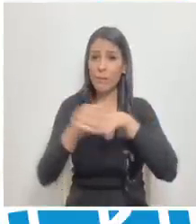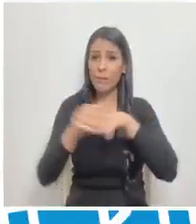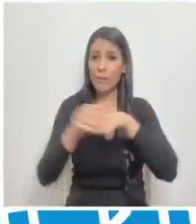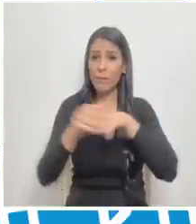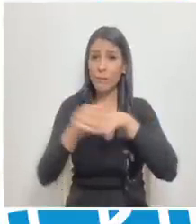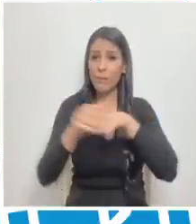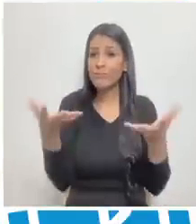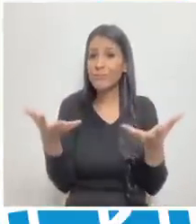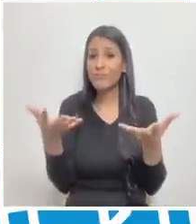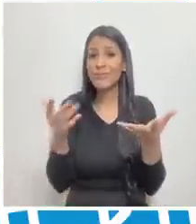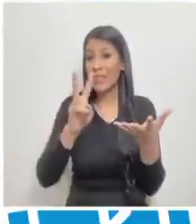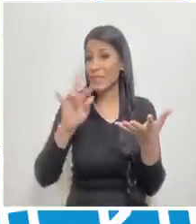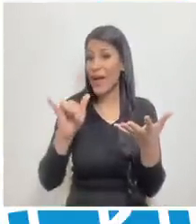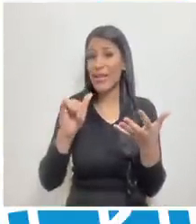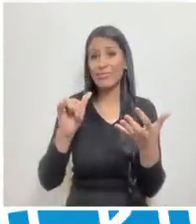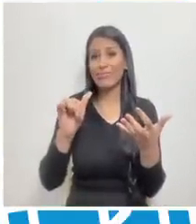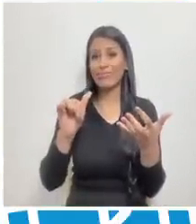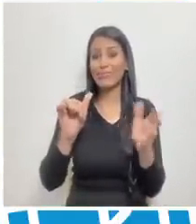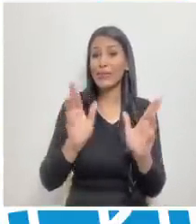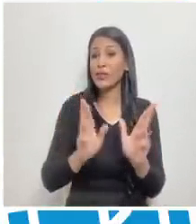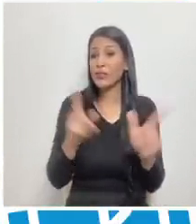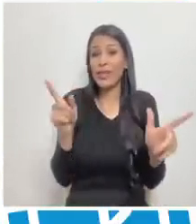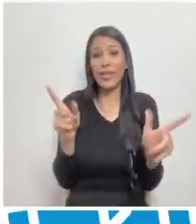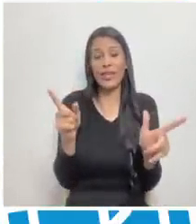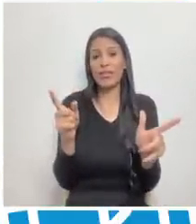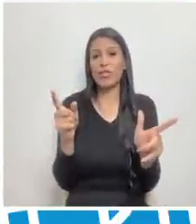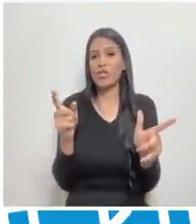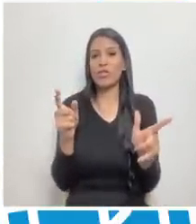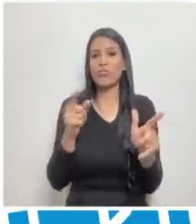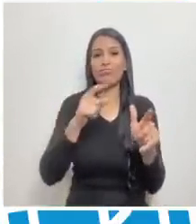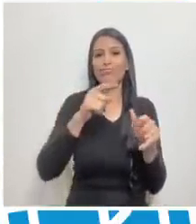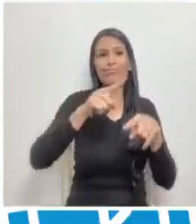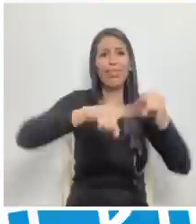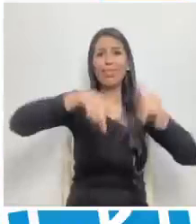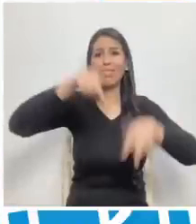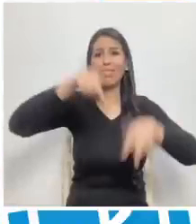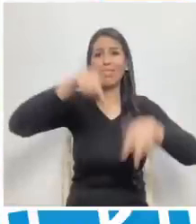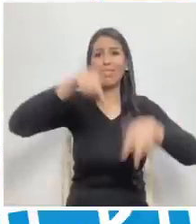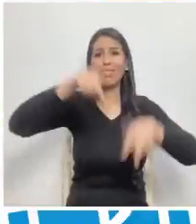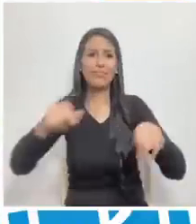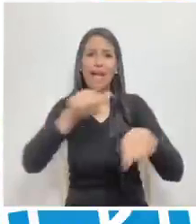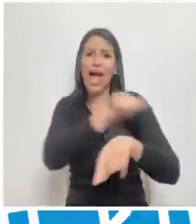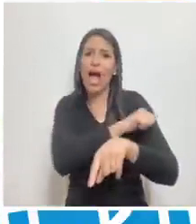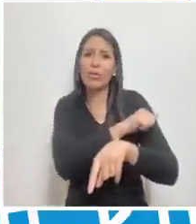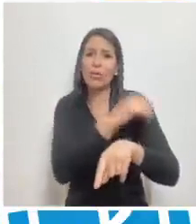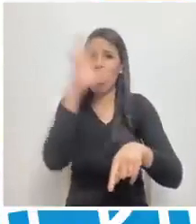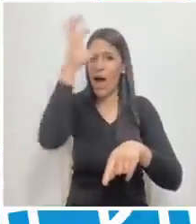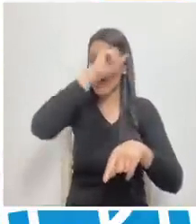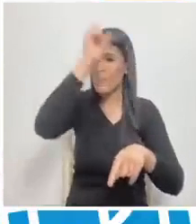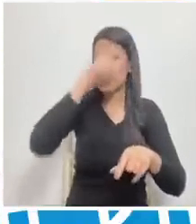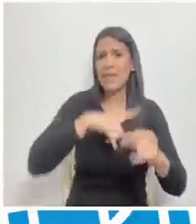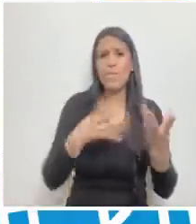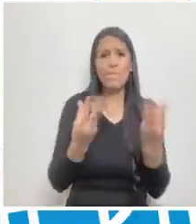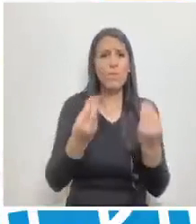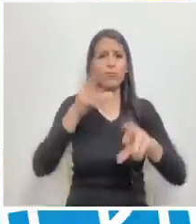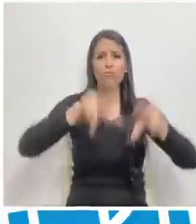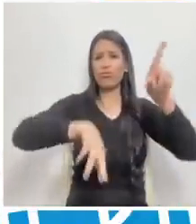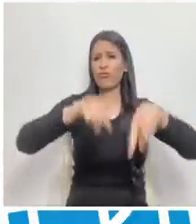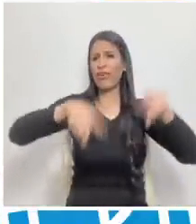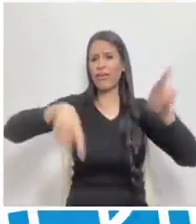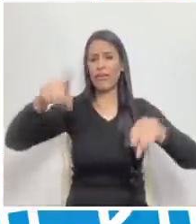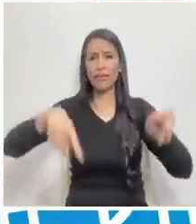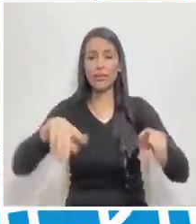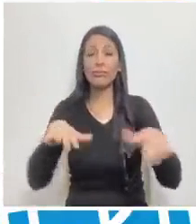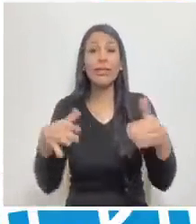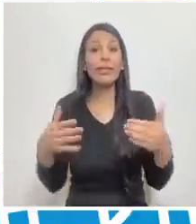queda acentuada nos níveis de aprendizagem desses alunos. Então, assim, esses ranqueamentos, né, divulgados